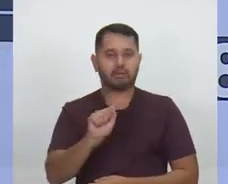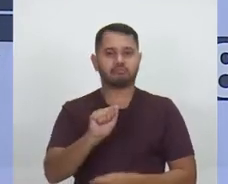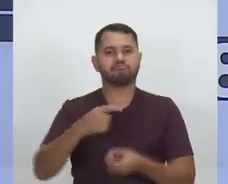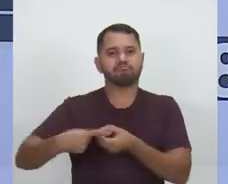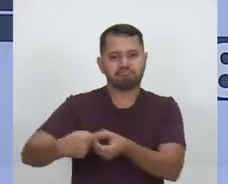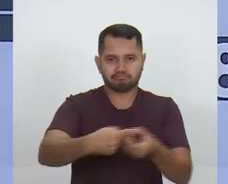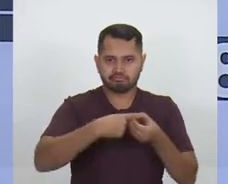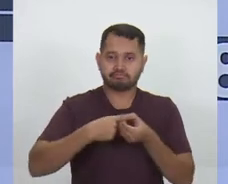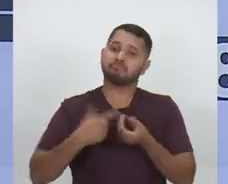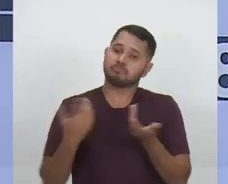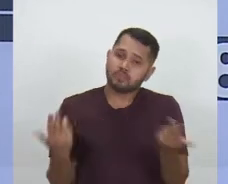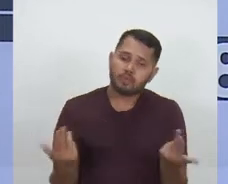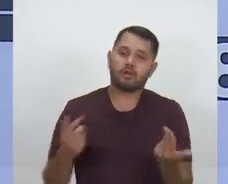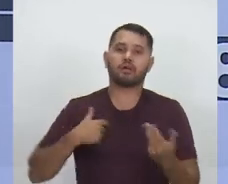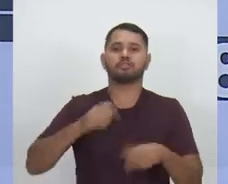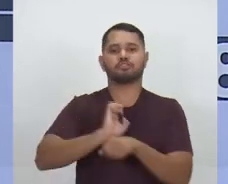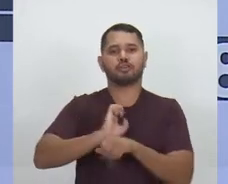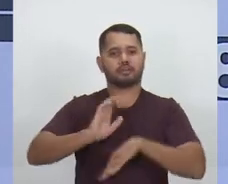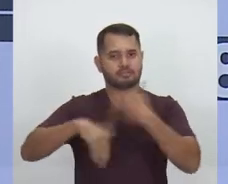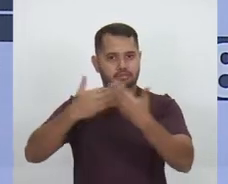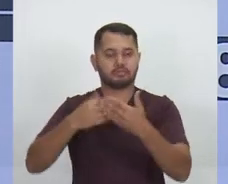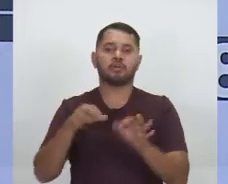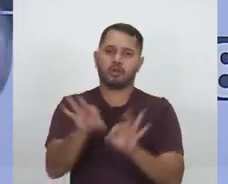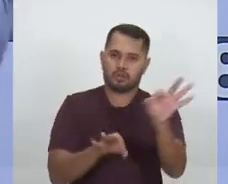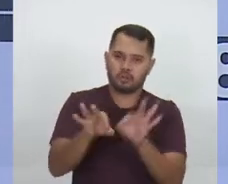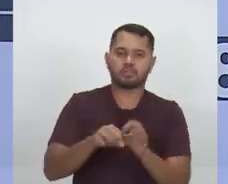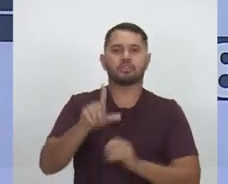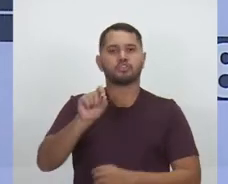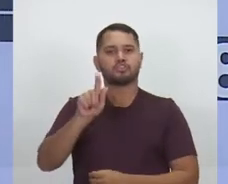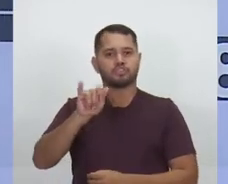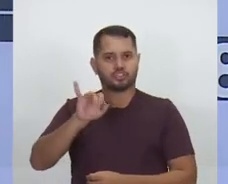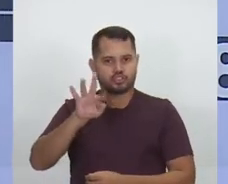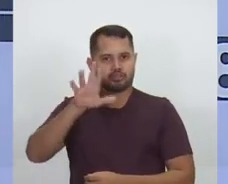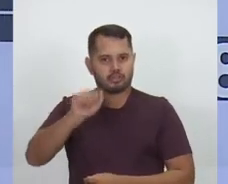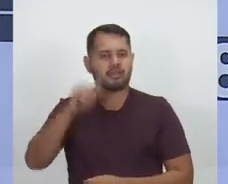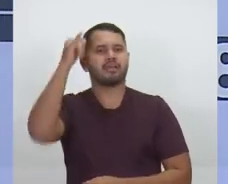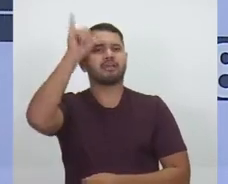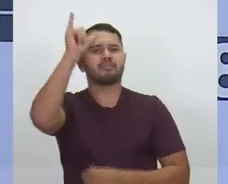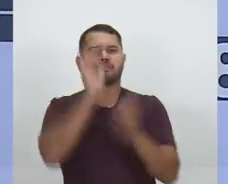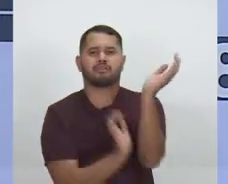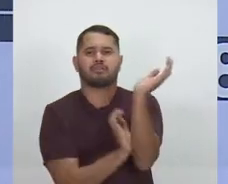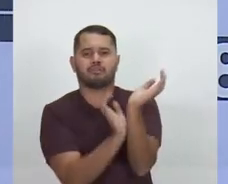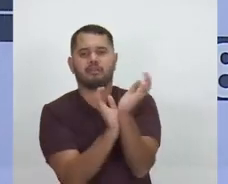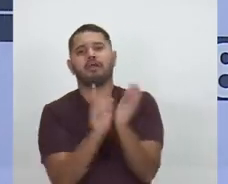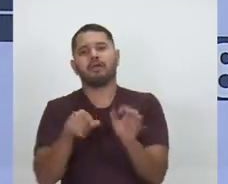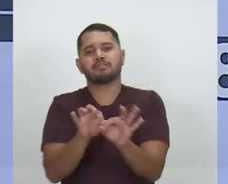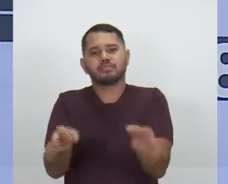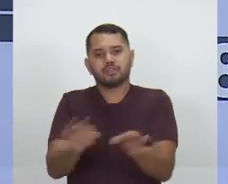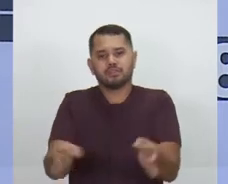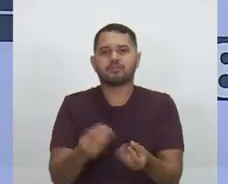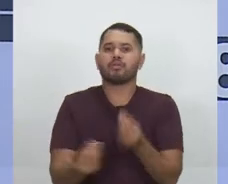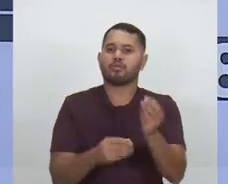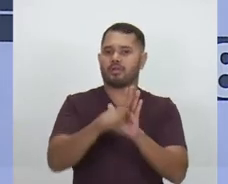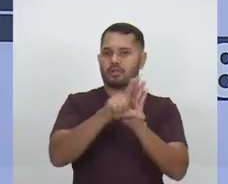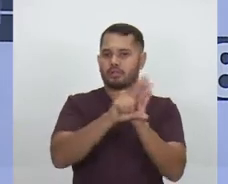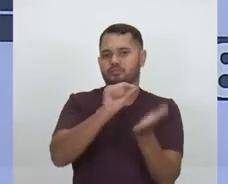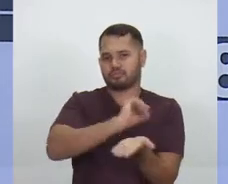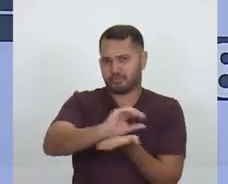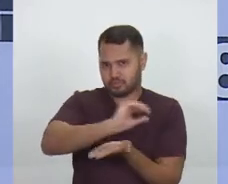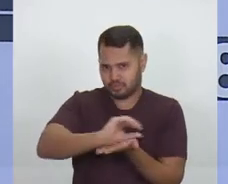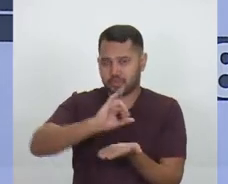nós queremos desenvolver o nosso estado com infraestrutura logística desburocratizar e simplificar a legislação tributária